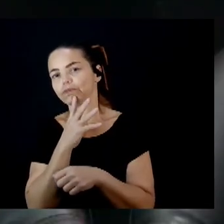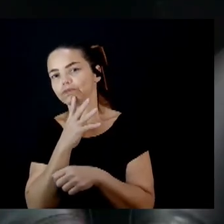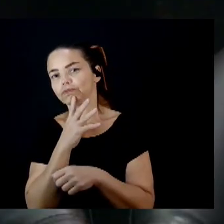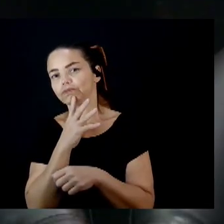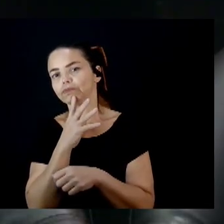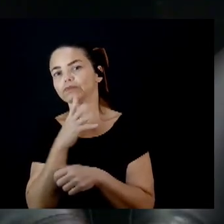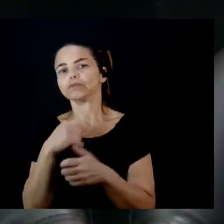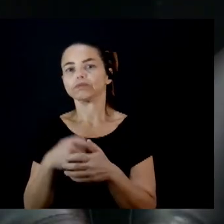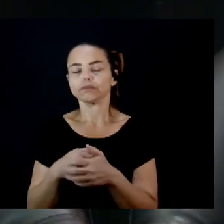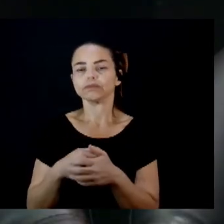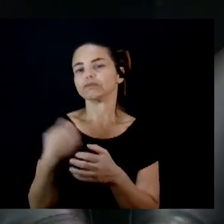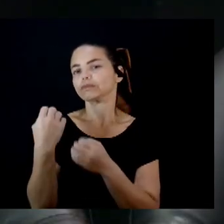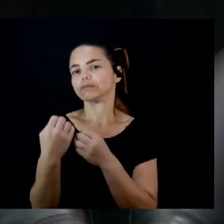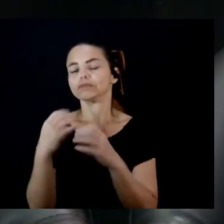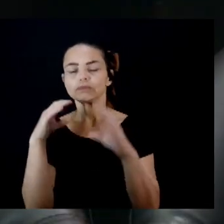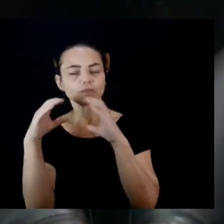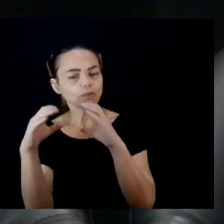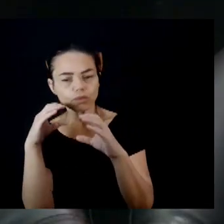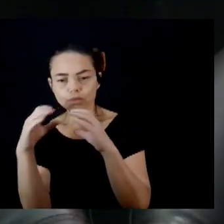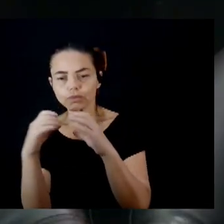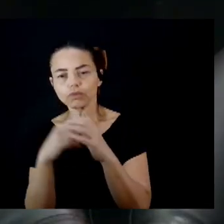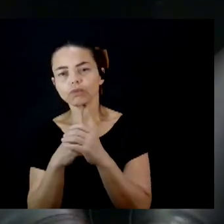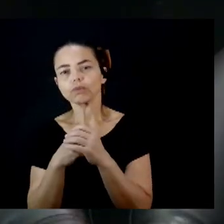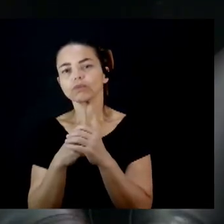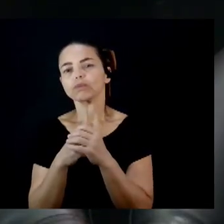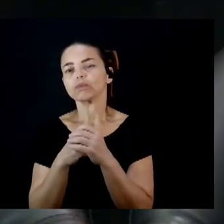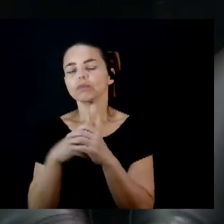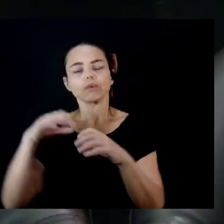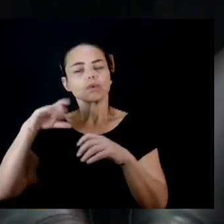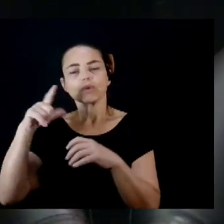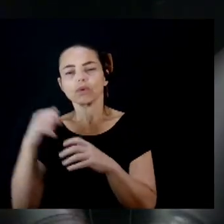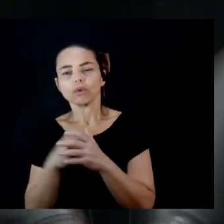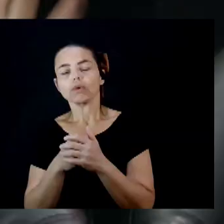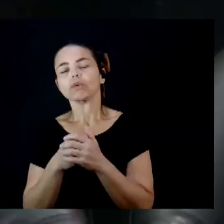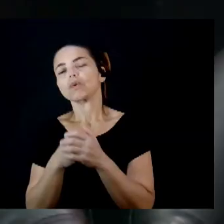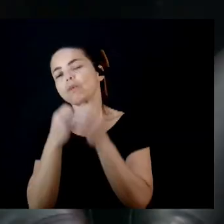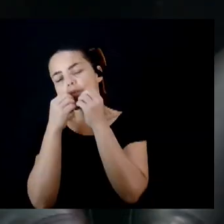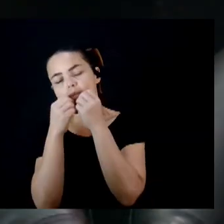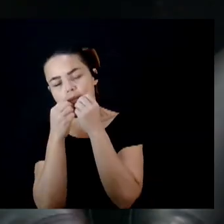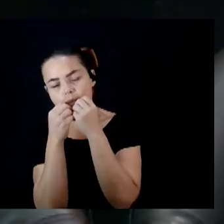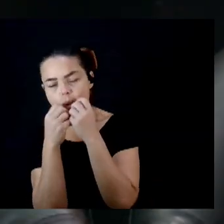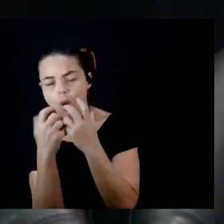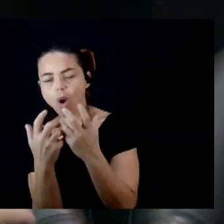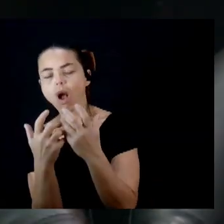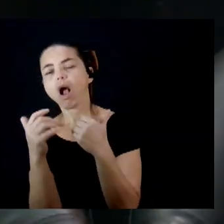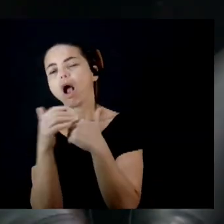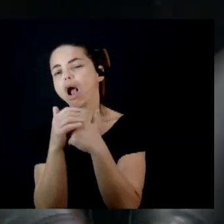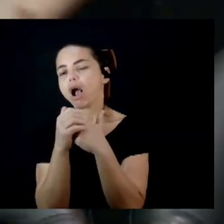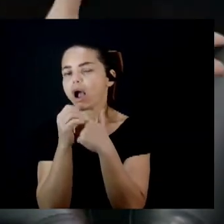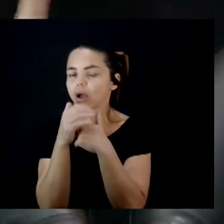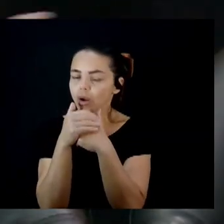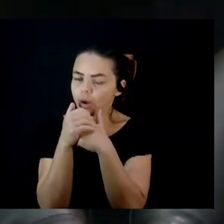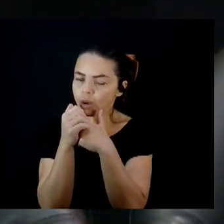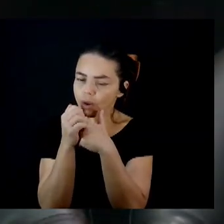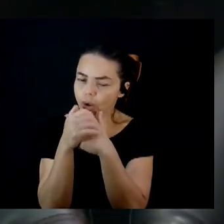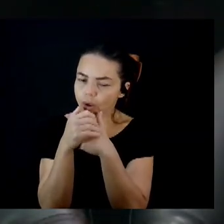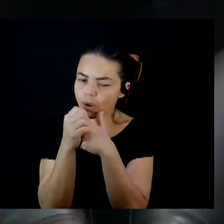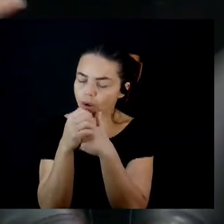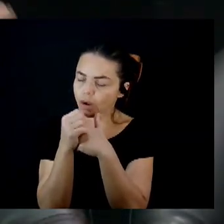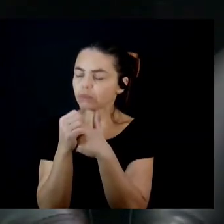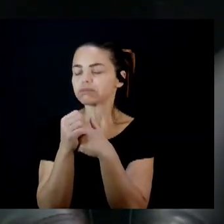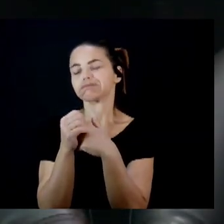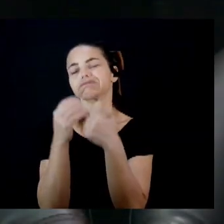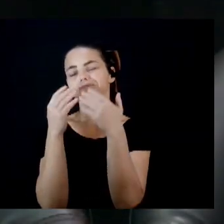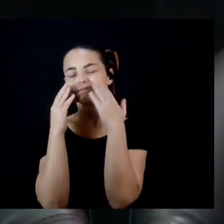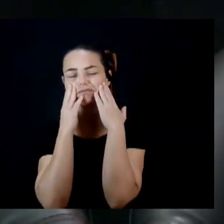assim, comunicação. Fala, óbvio, de maneira gentil, de maneira delicada, mas fala, ó, essa máscara